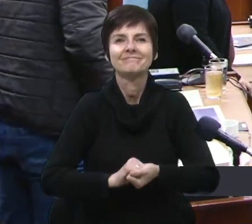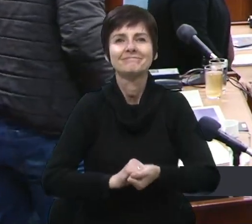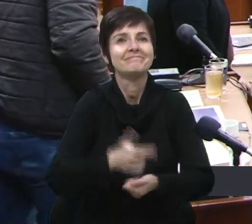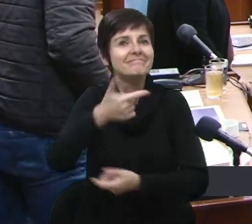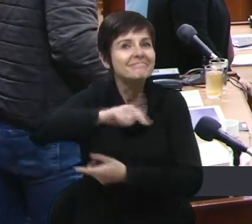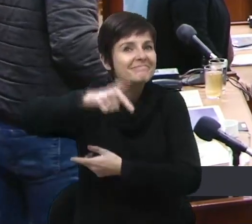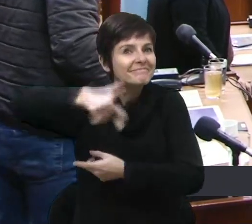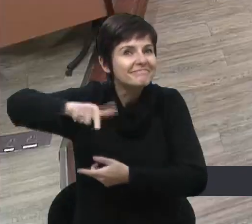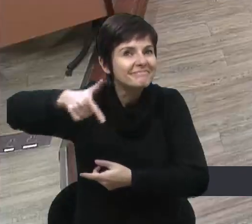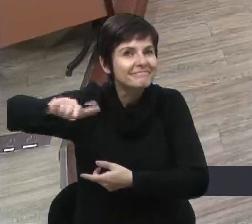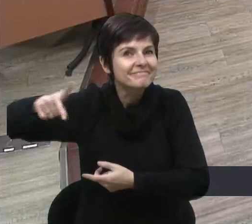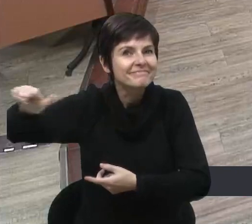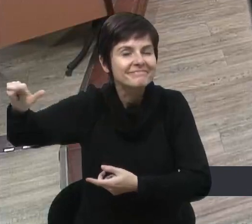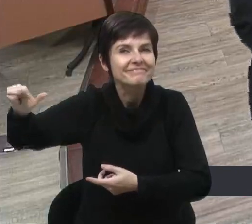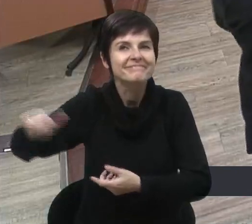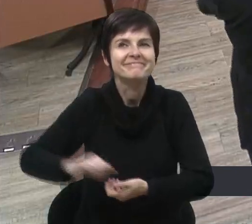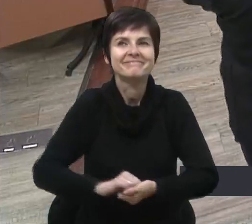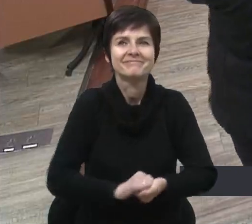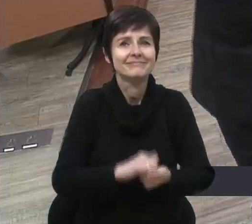Mais um!